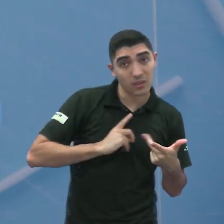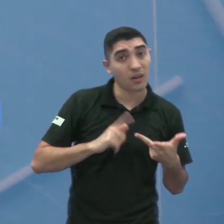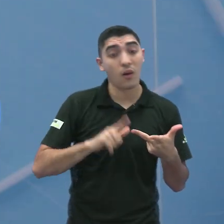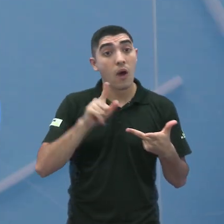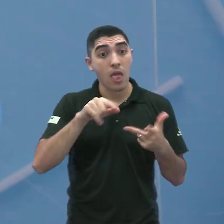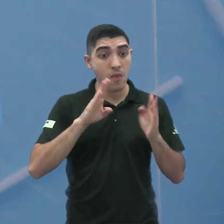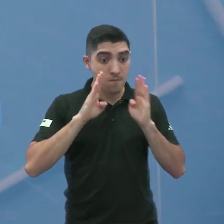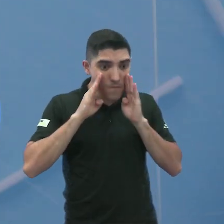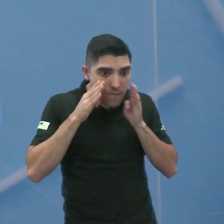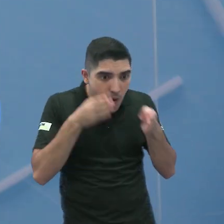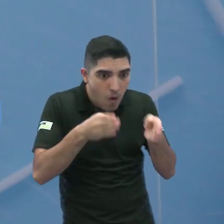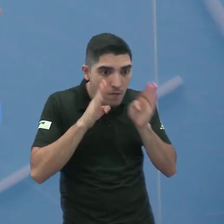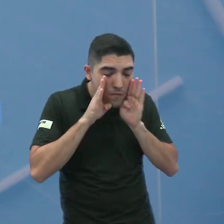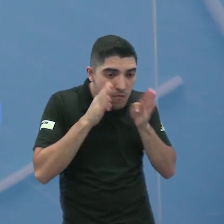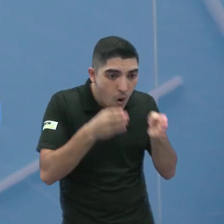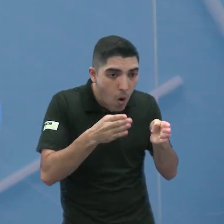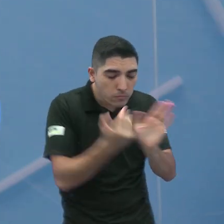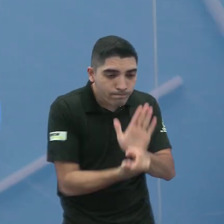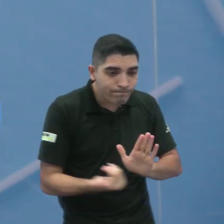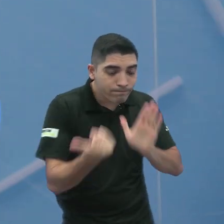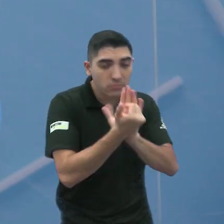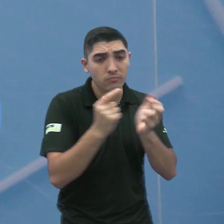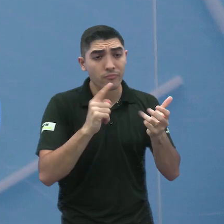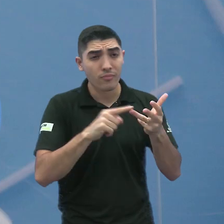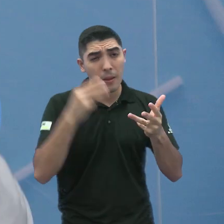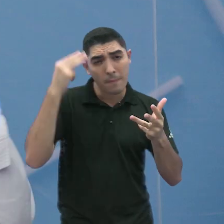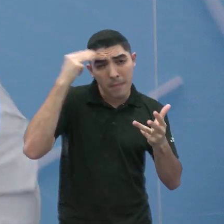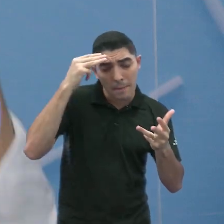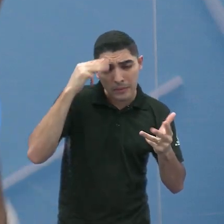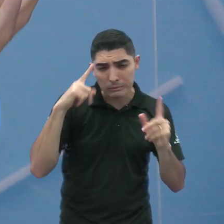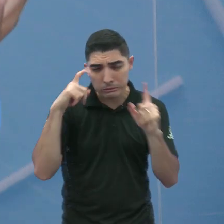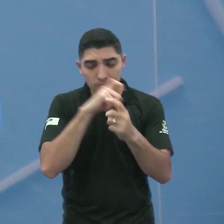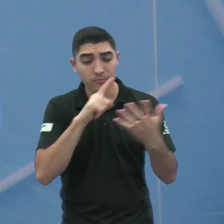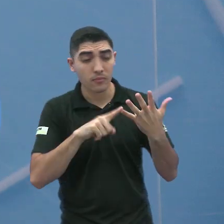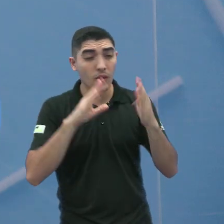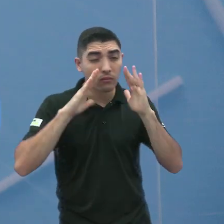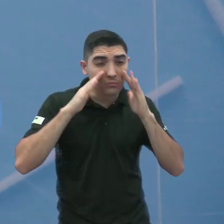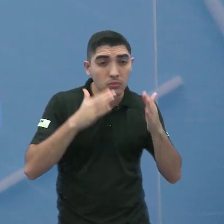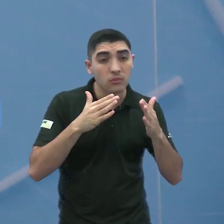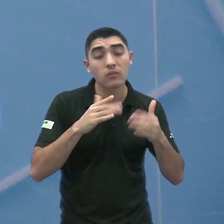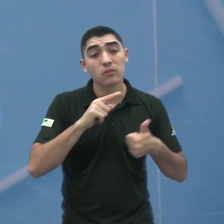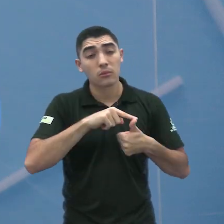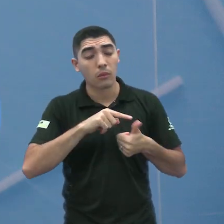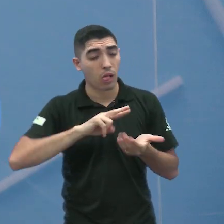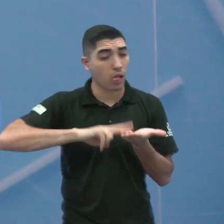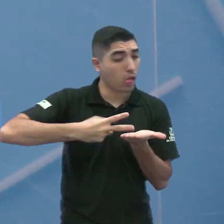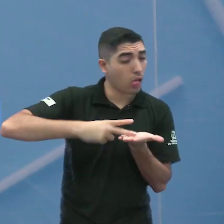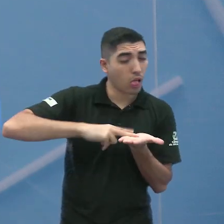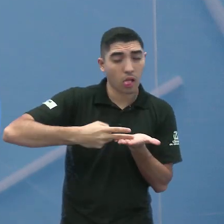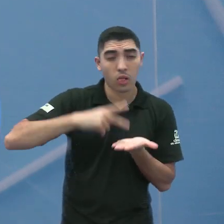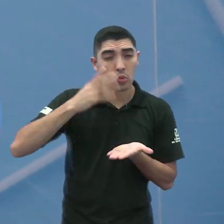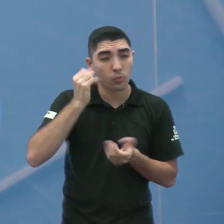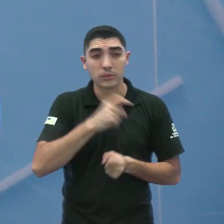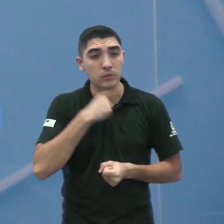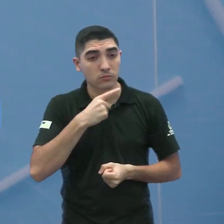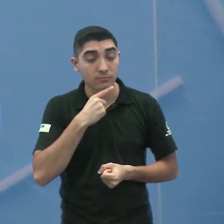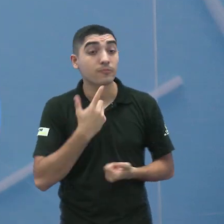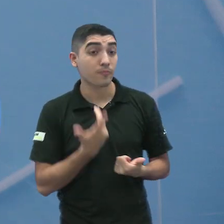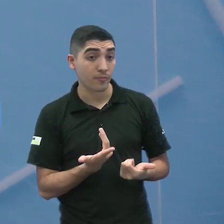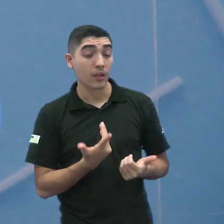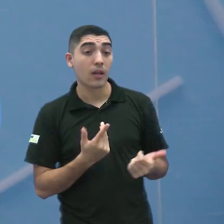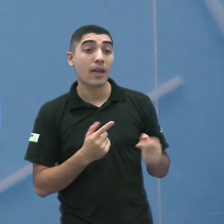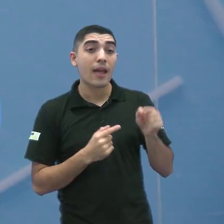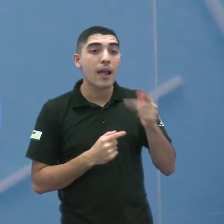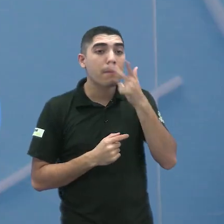hiperfoco, dificuldade de memória e concentração, insônia pode estar em qualquer lugar. Então, é um trabalho